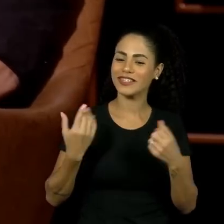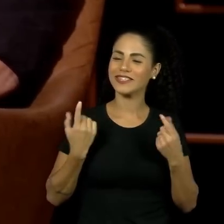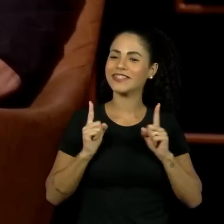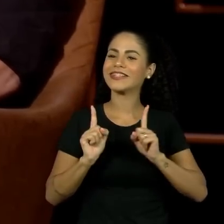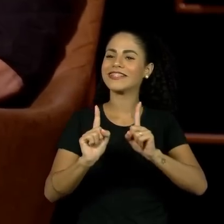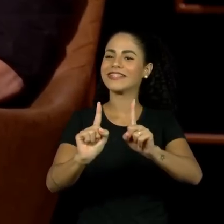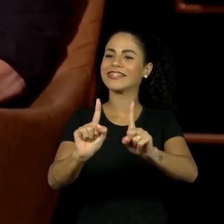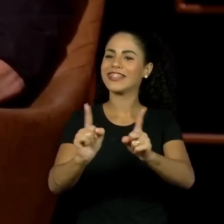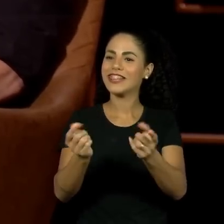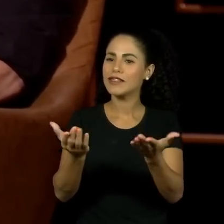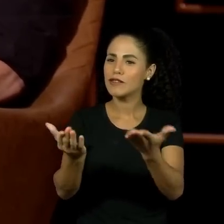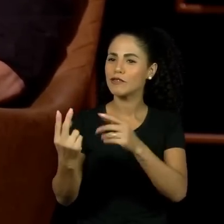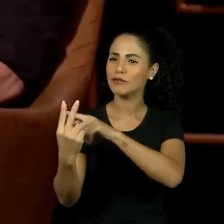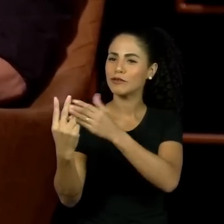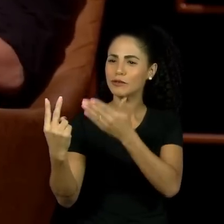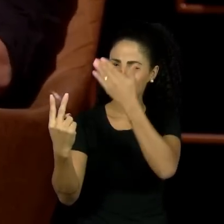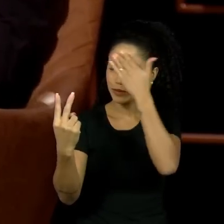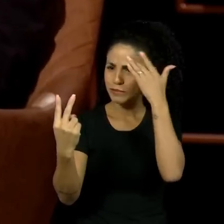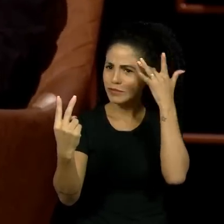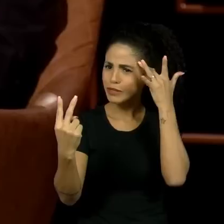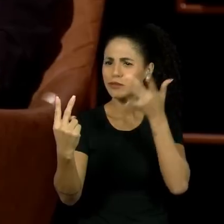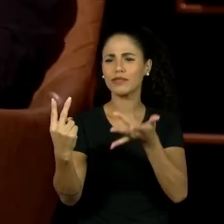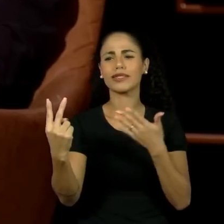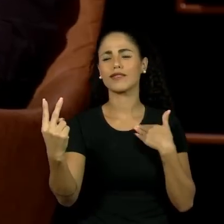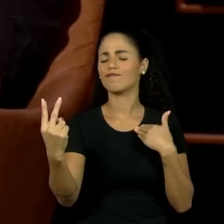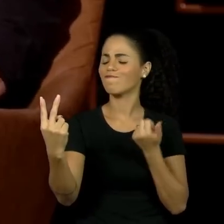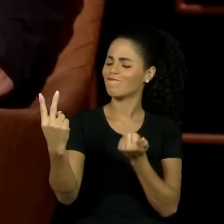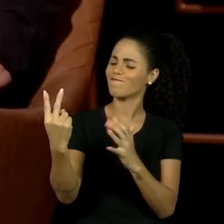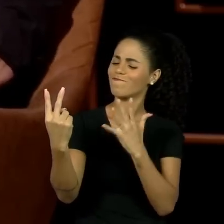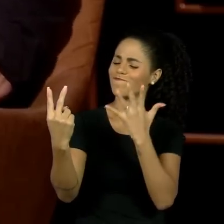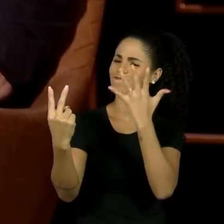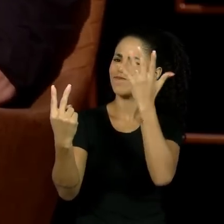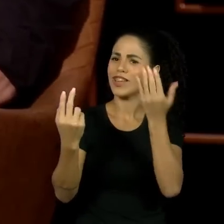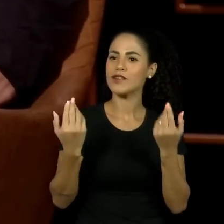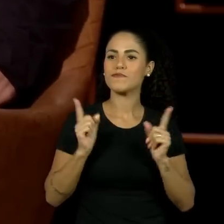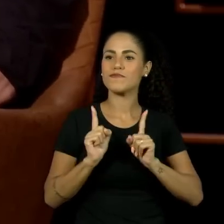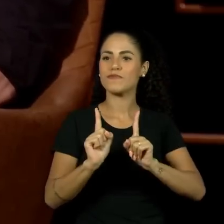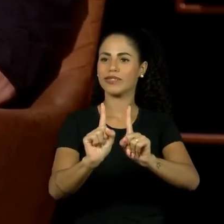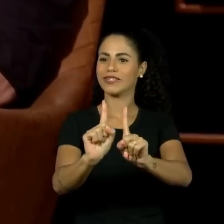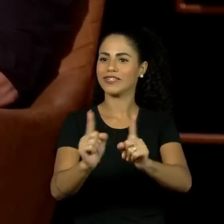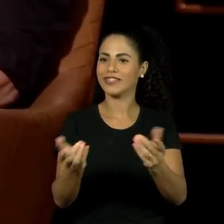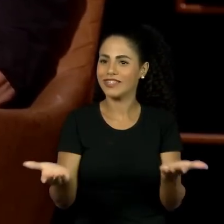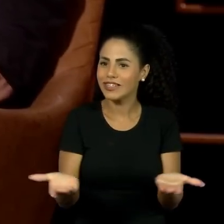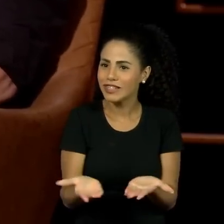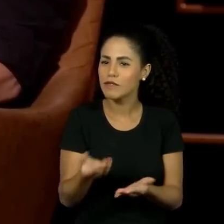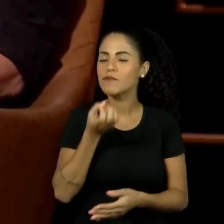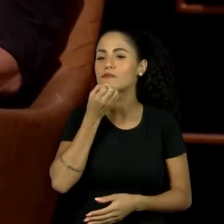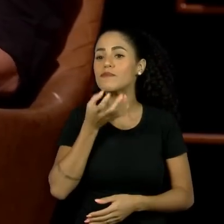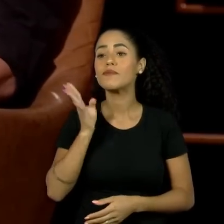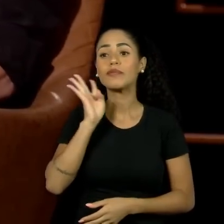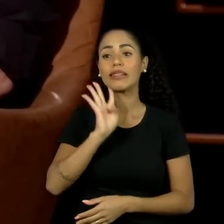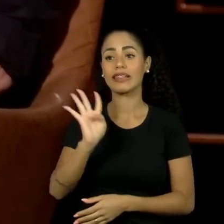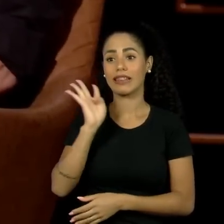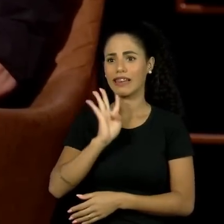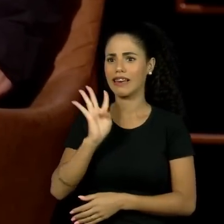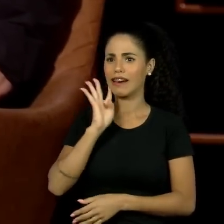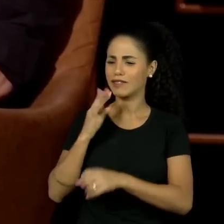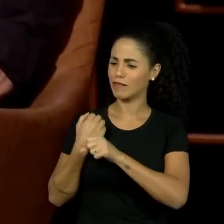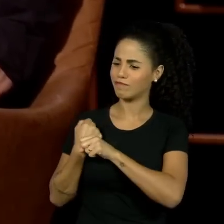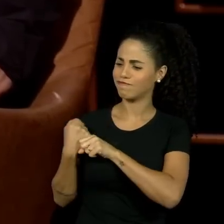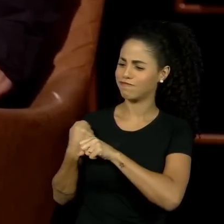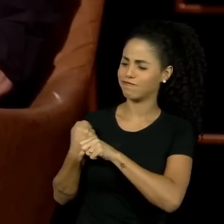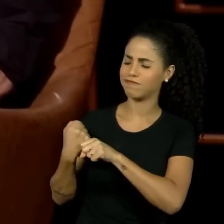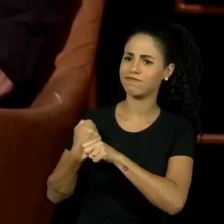vocês, duas pessoas que eu admiro, esse programa que eu admiro tanto, Persona, tão bacana, tantos anos no ar,